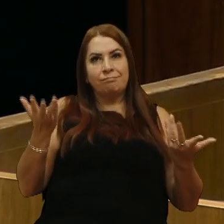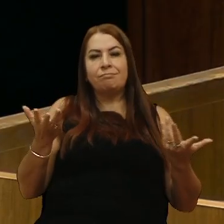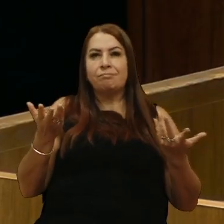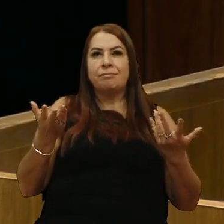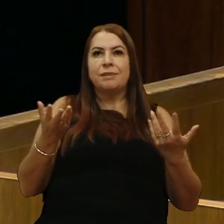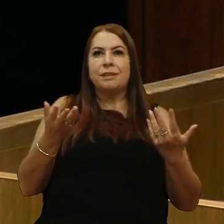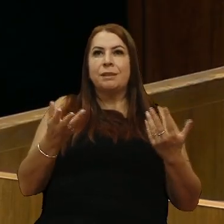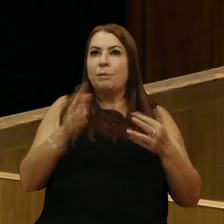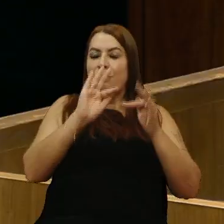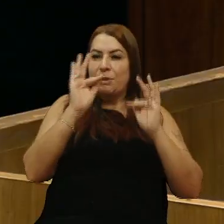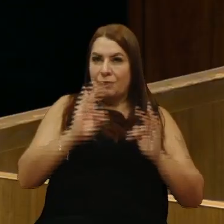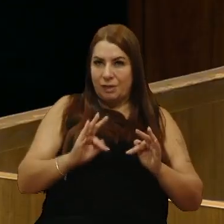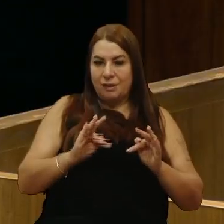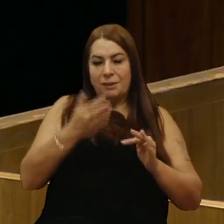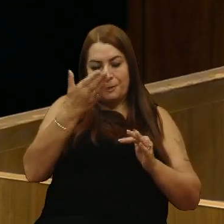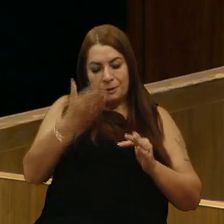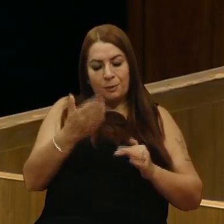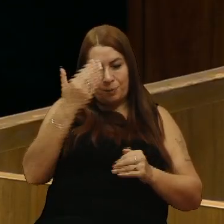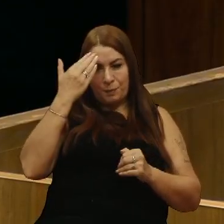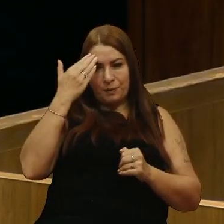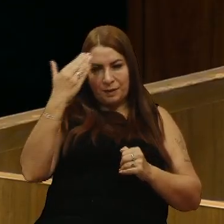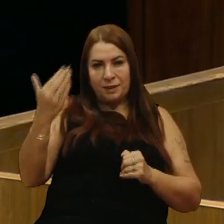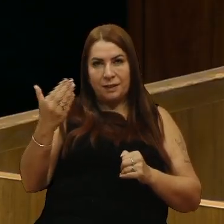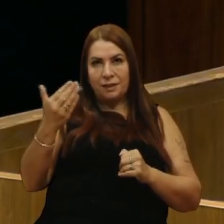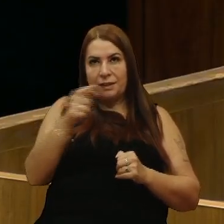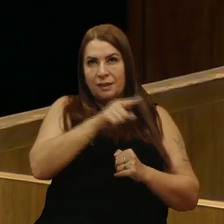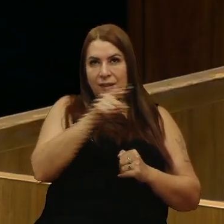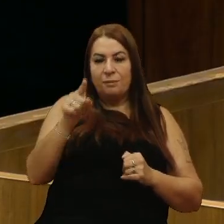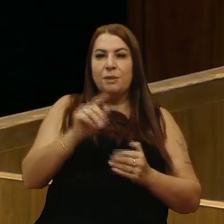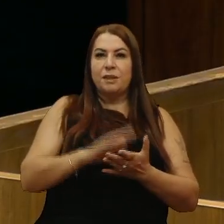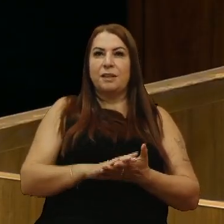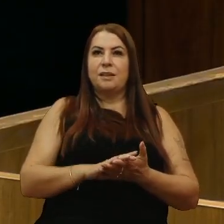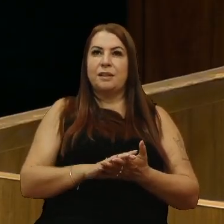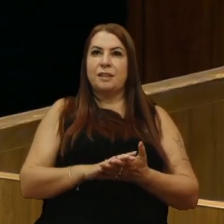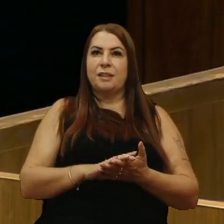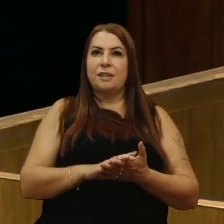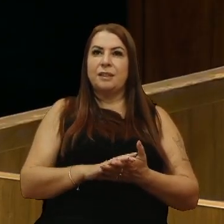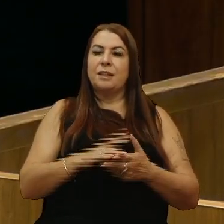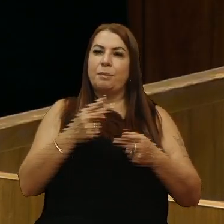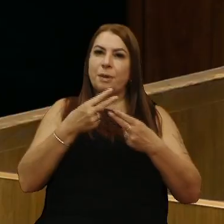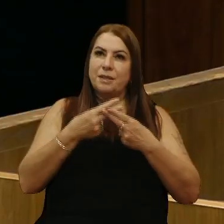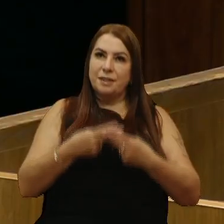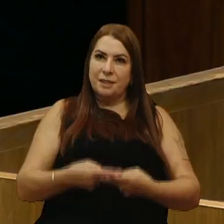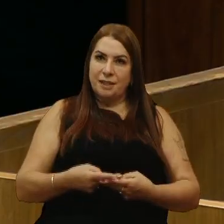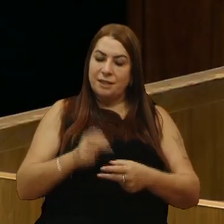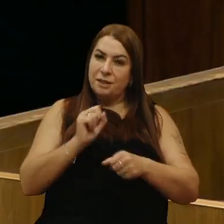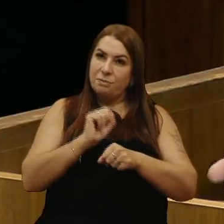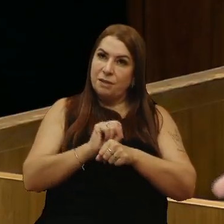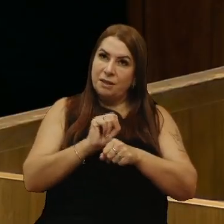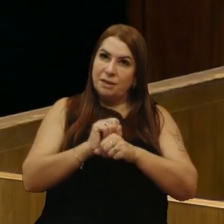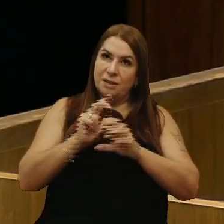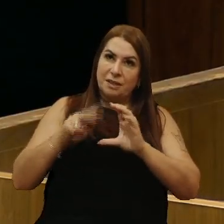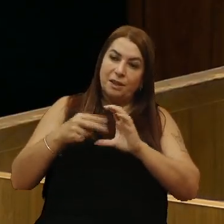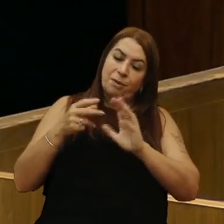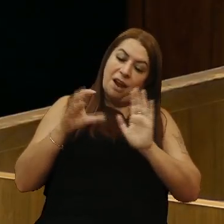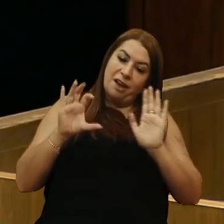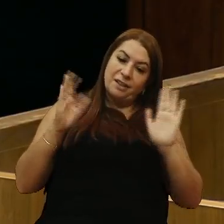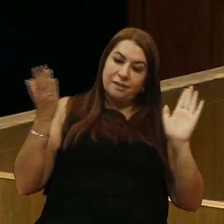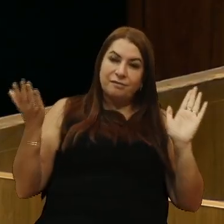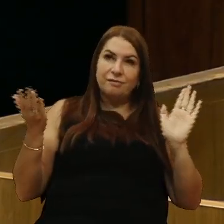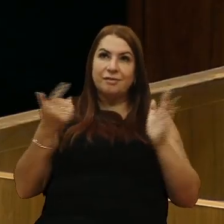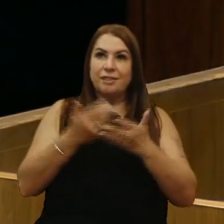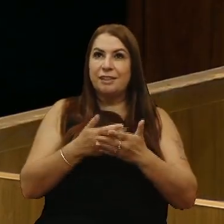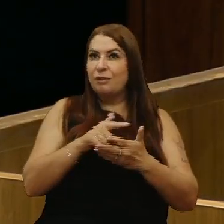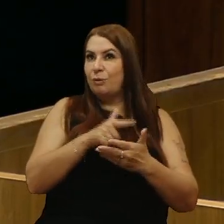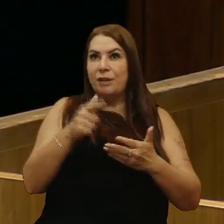fica mais feliz. Então, Everton, quero agradecer também de tu teres tido a paciência de ficar aqui nos esperando. A Câmara de Vereadores é isso, as pessoas